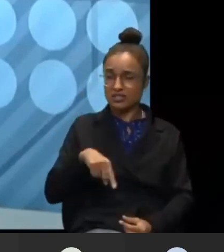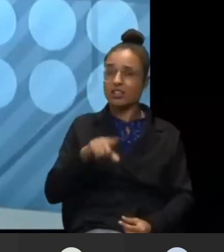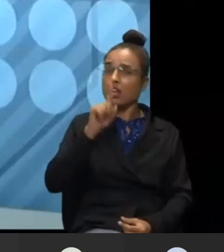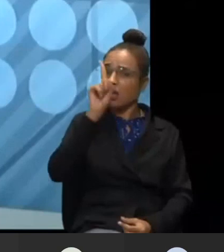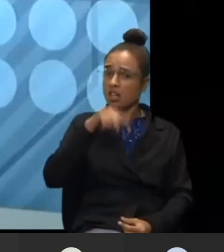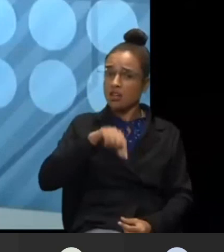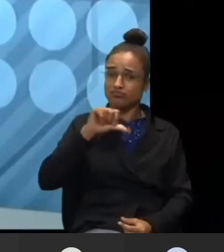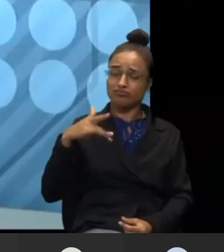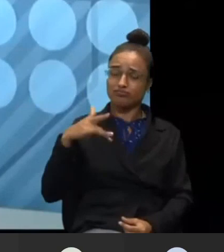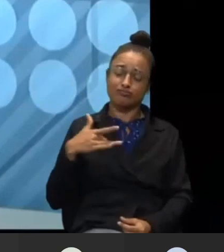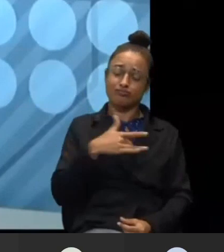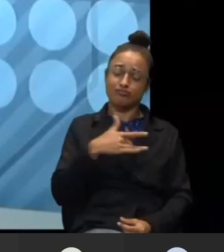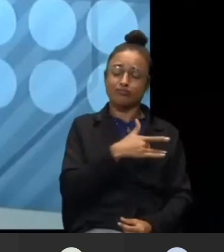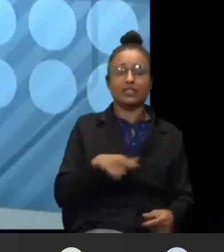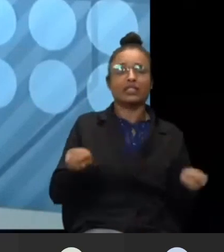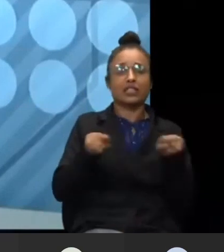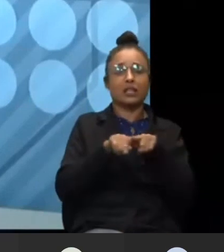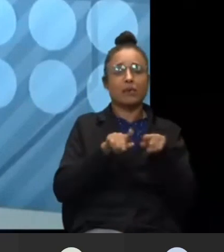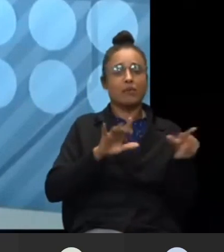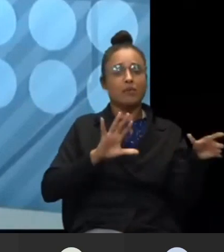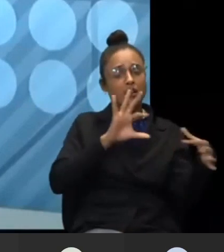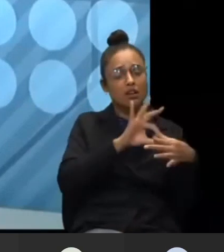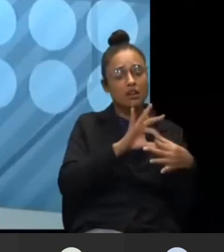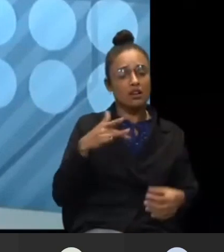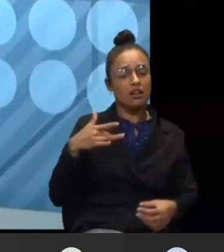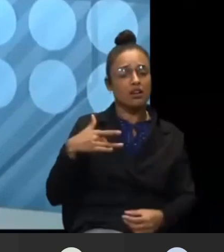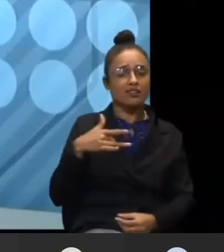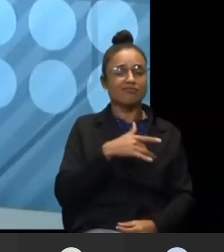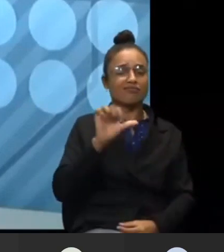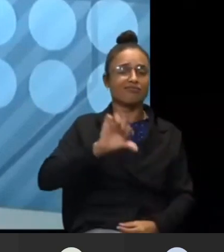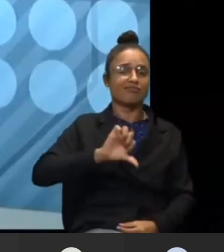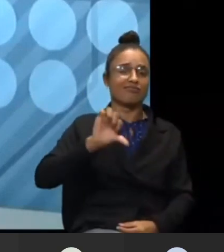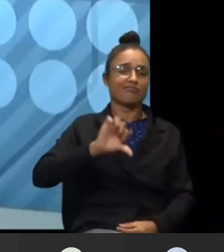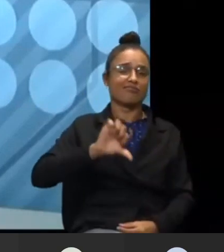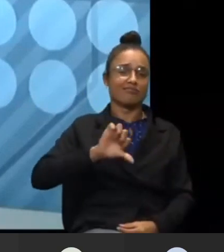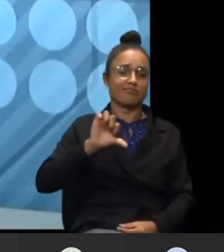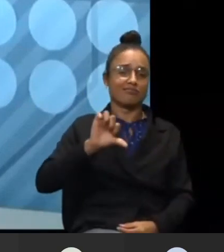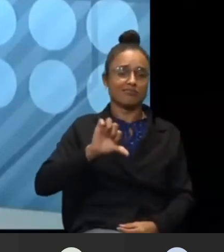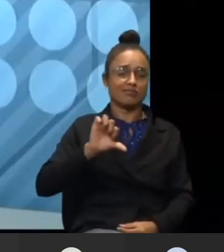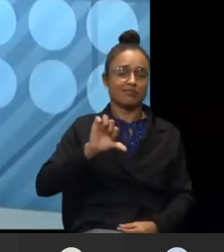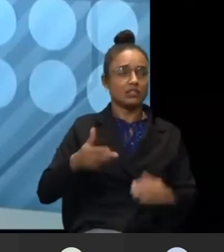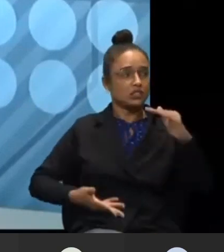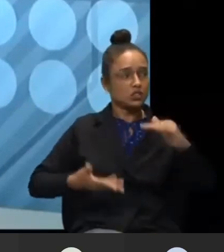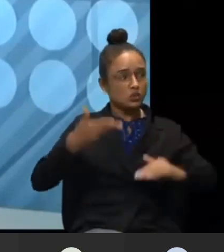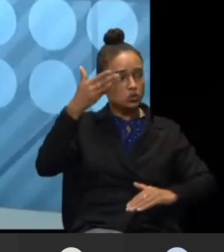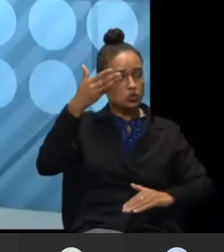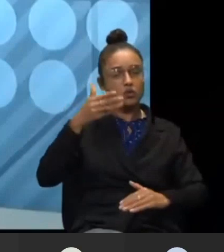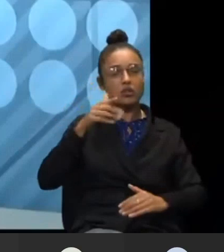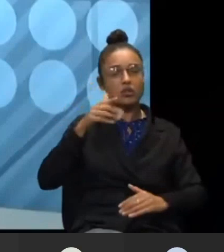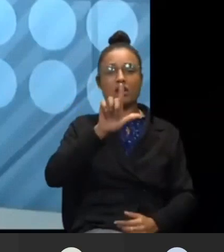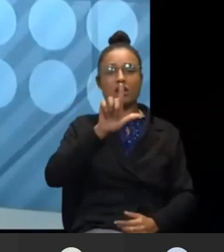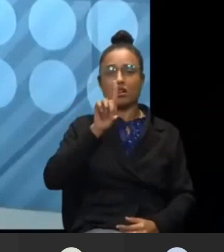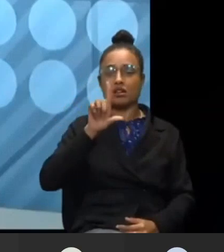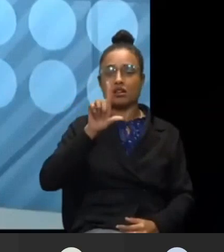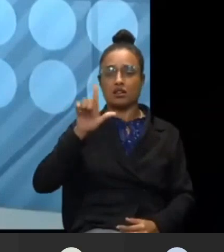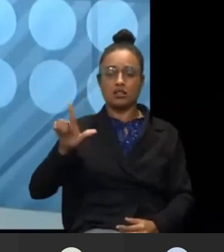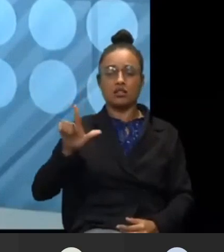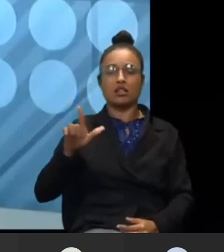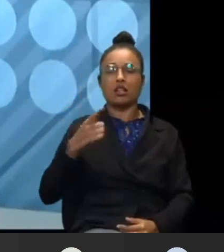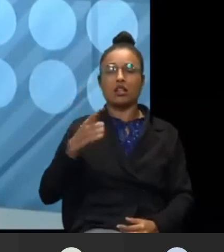trans também está relacionado com a elevação do LDL na corrente